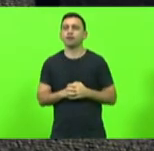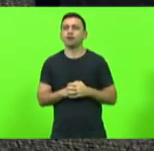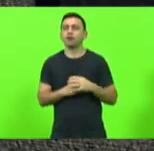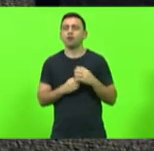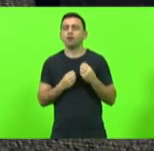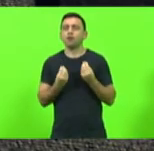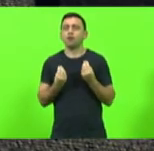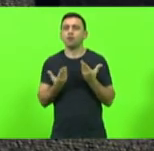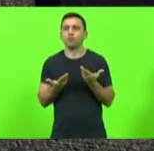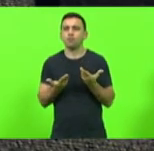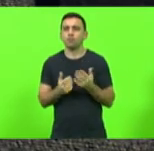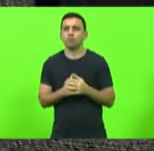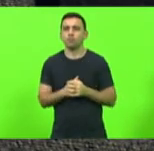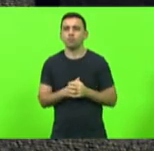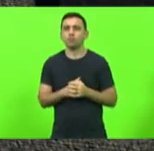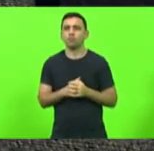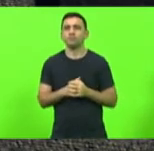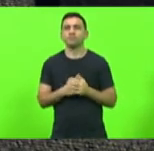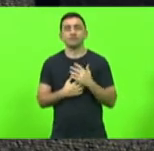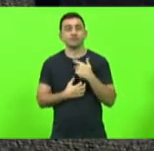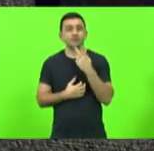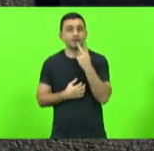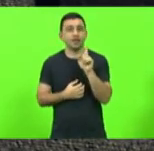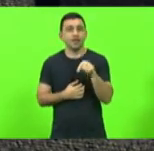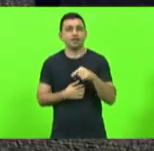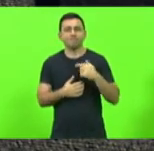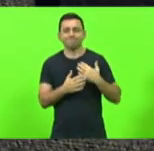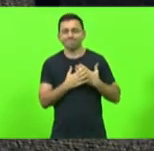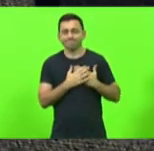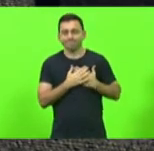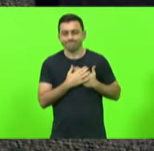hoje? Eu diria que pela solidariedade.